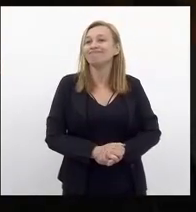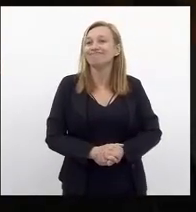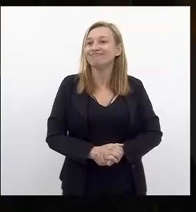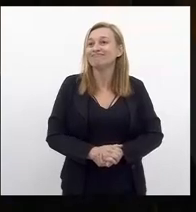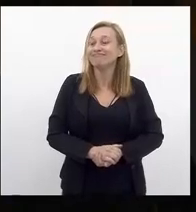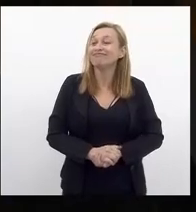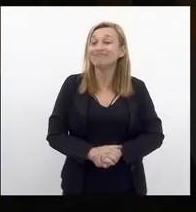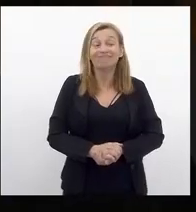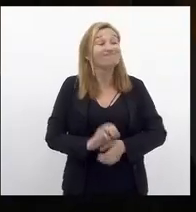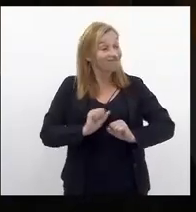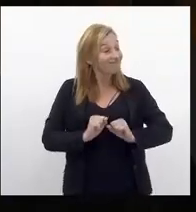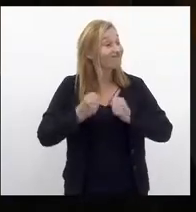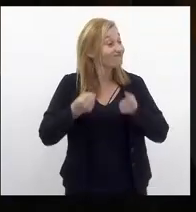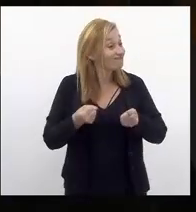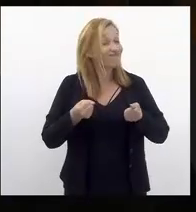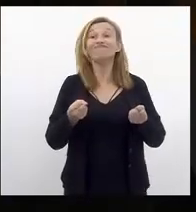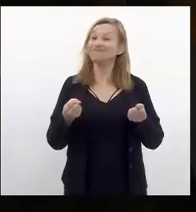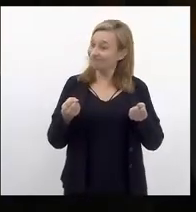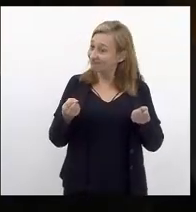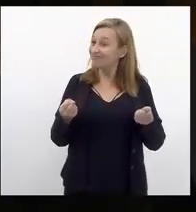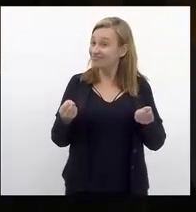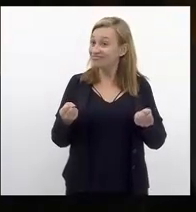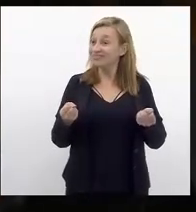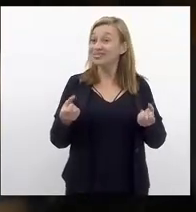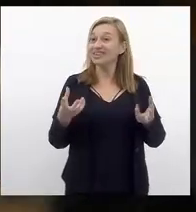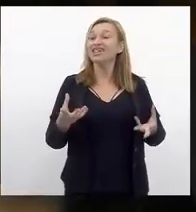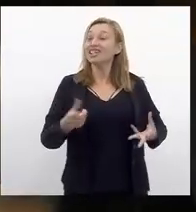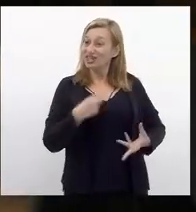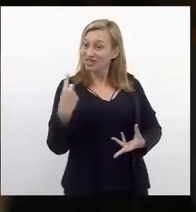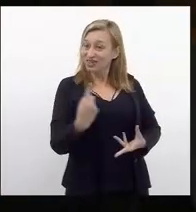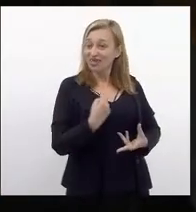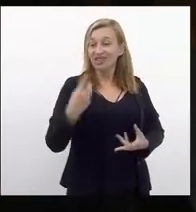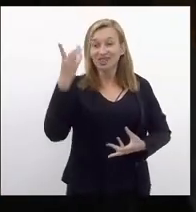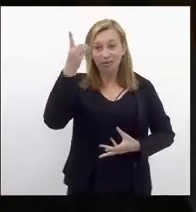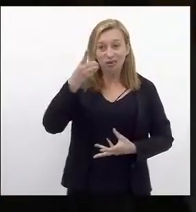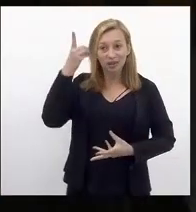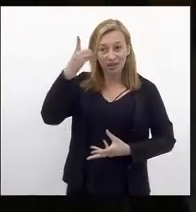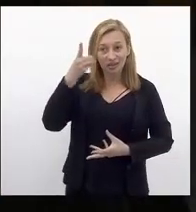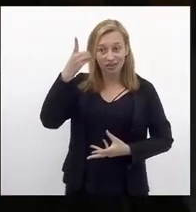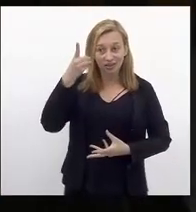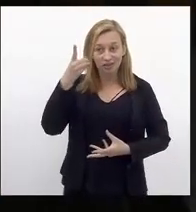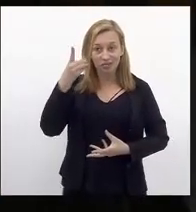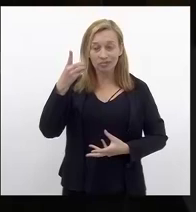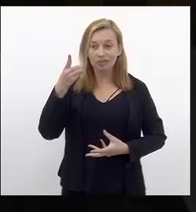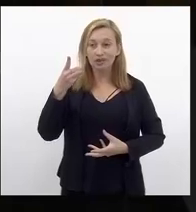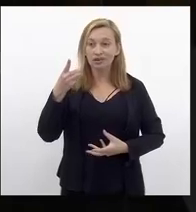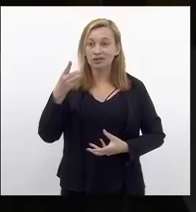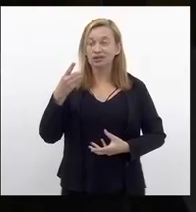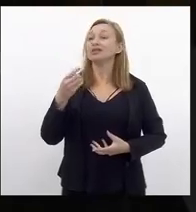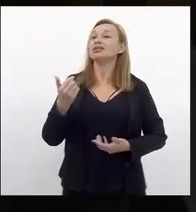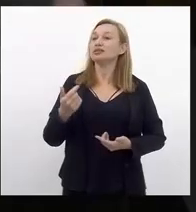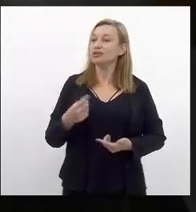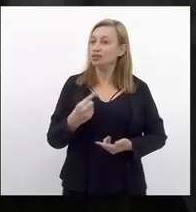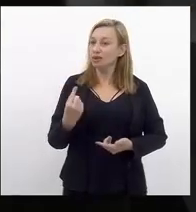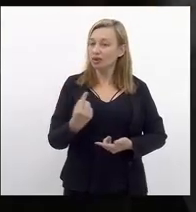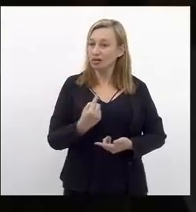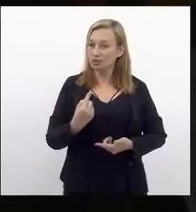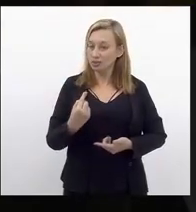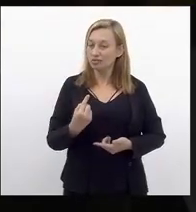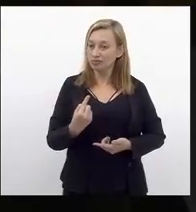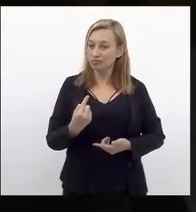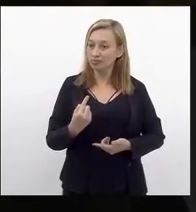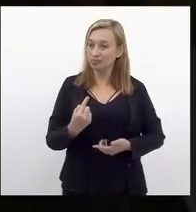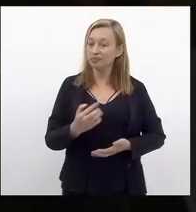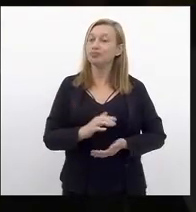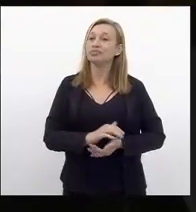aí eu descendo muito que nós parlamentarios somos prestadores de serviços e